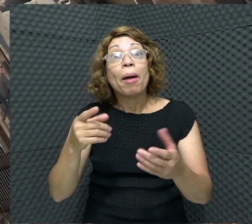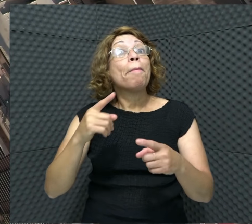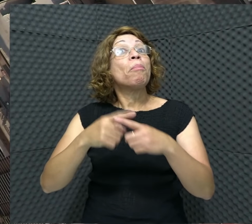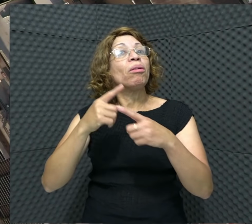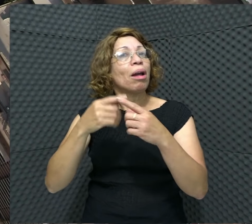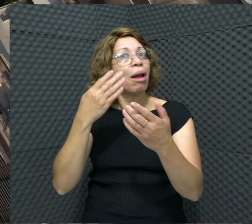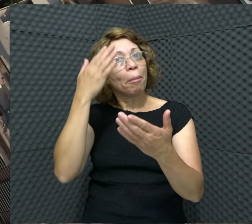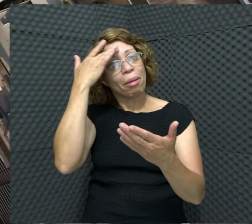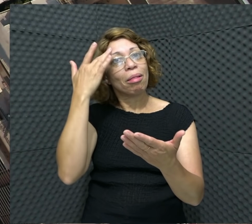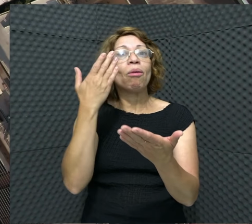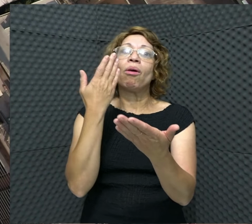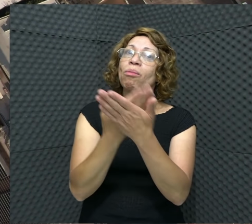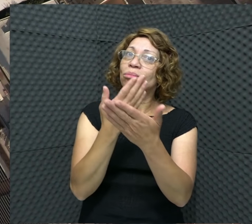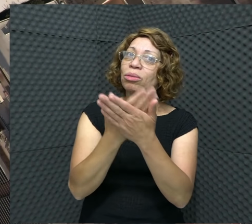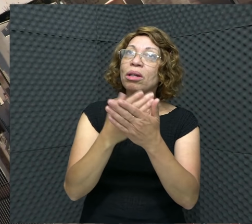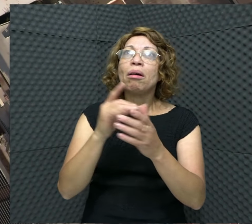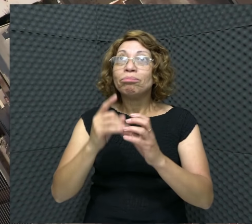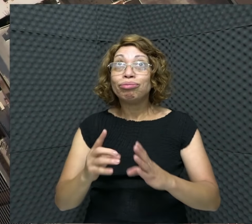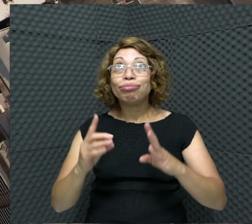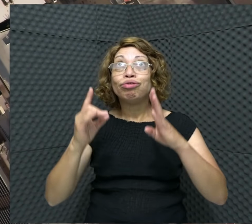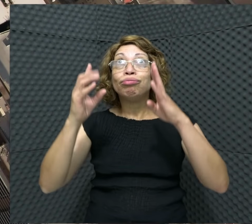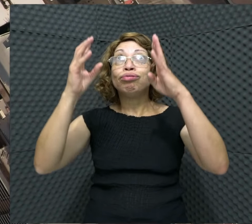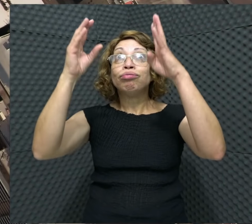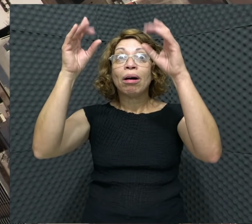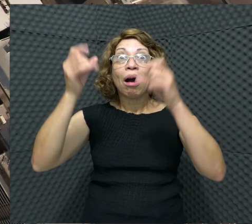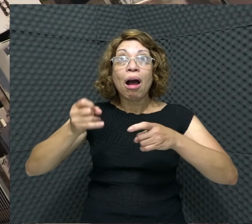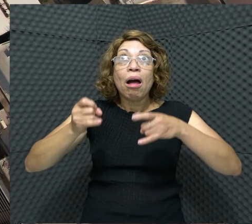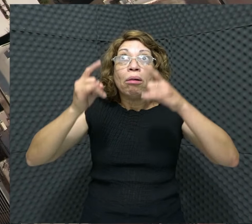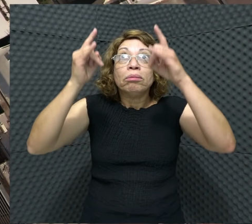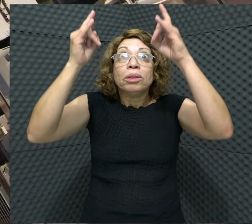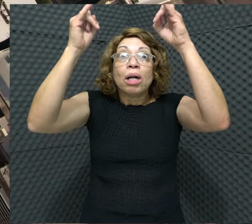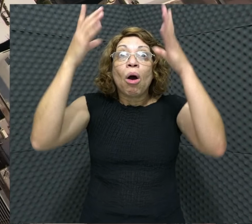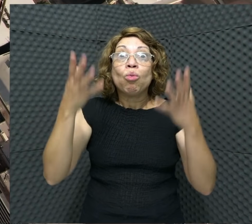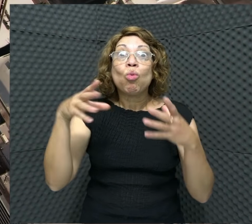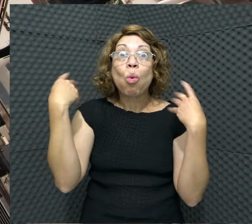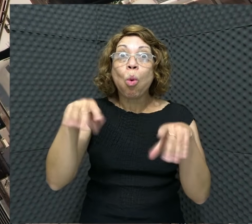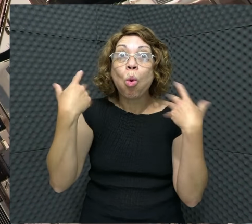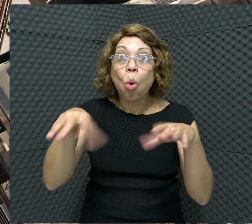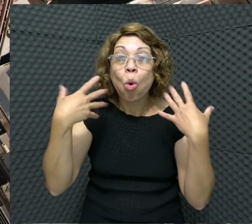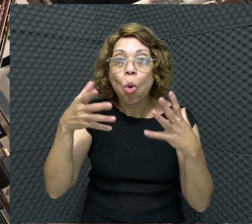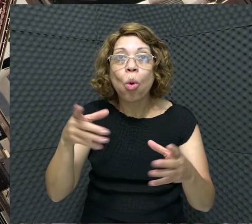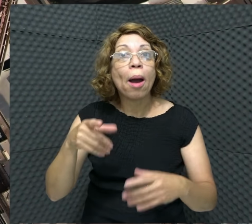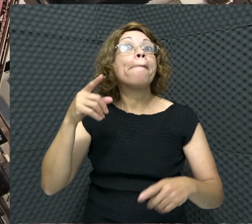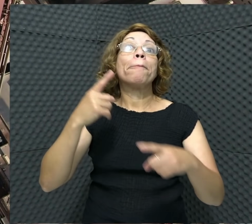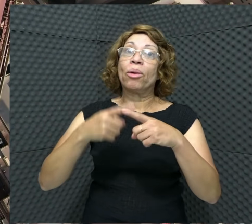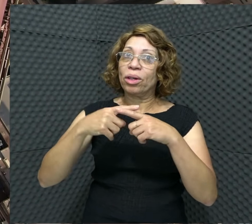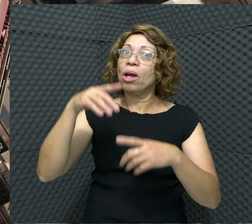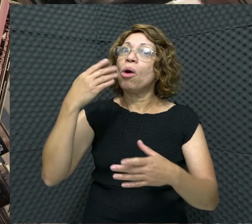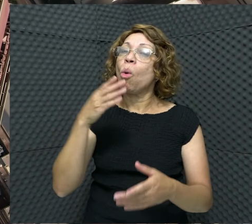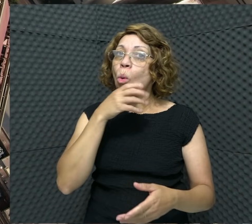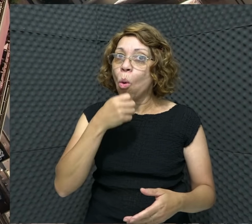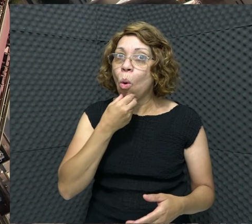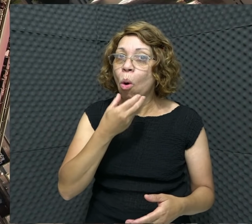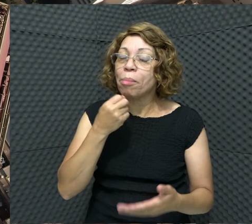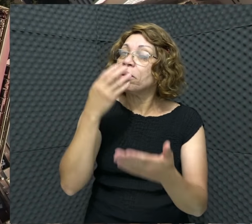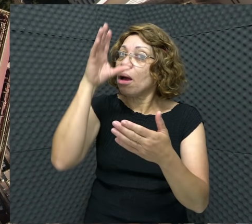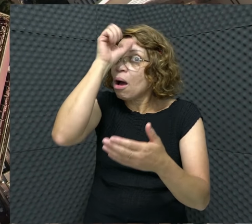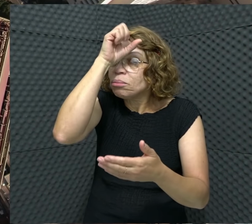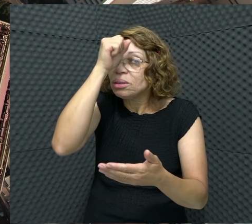ele estudou matemática, ele estudou sobre cálculos matemáticos, ele sabe sobre os números. É isso que faz com que